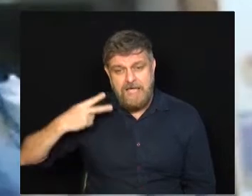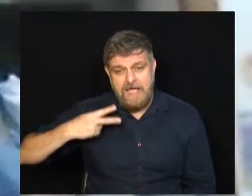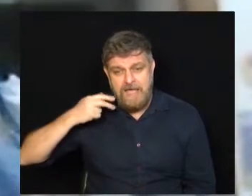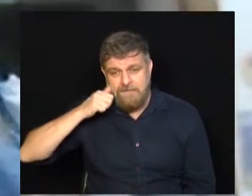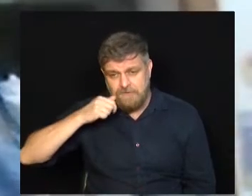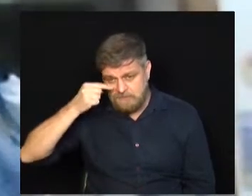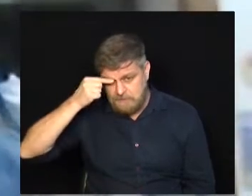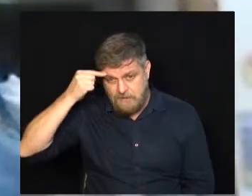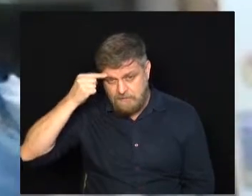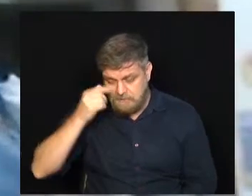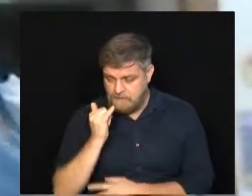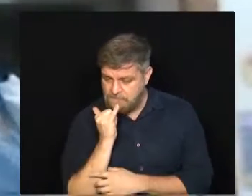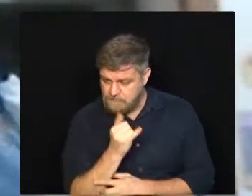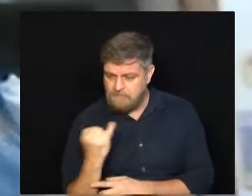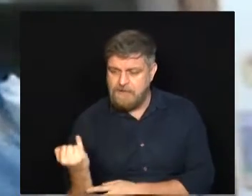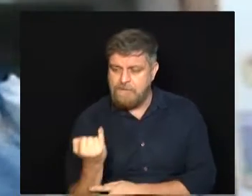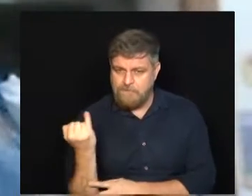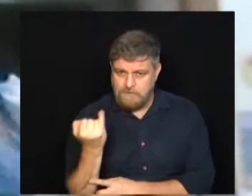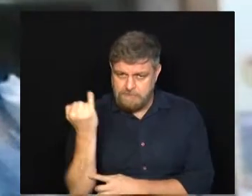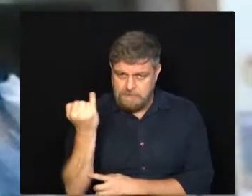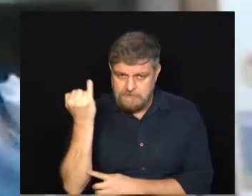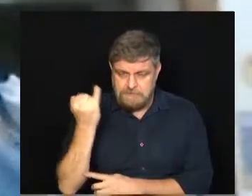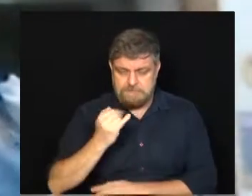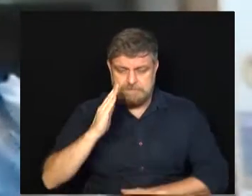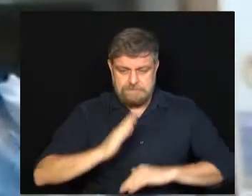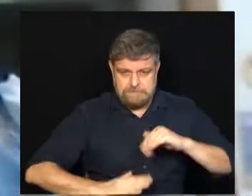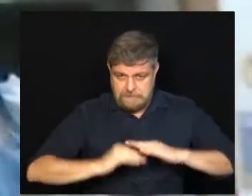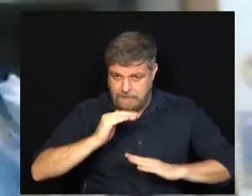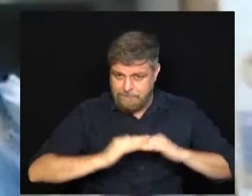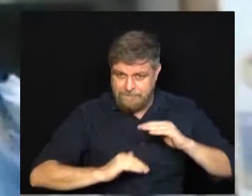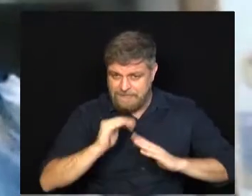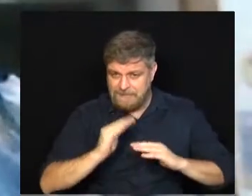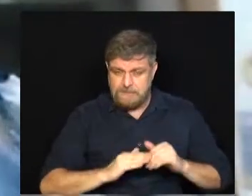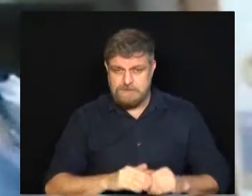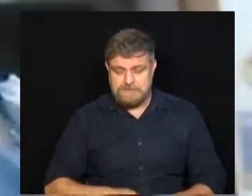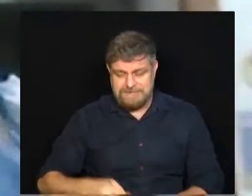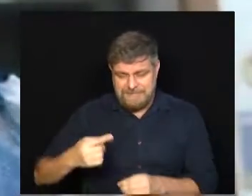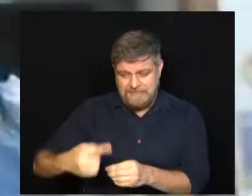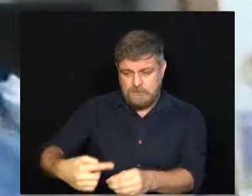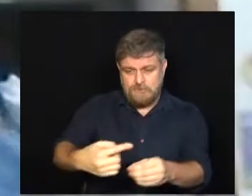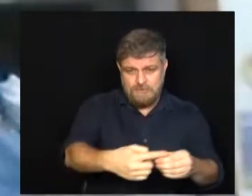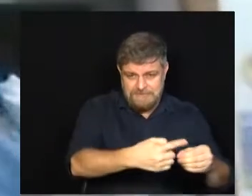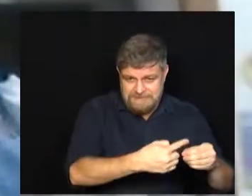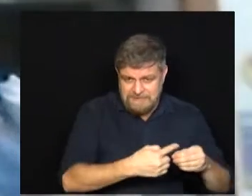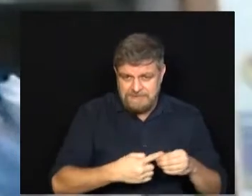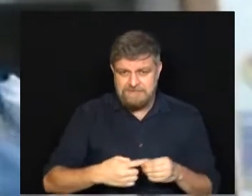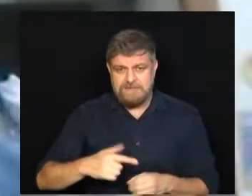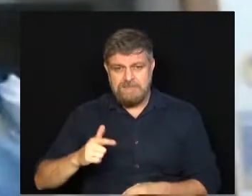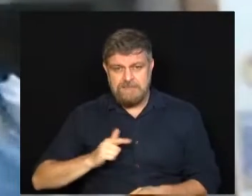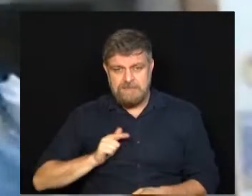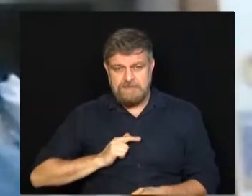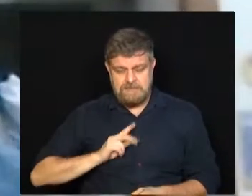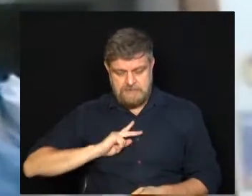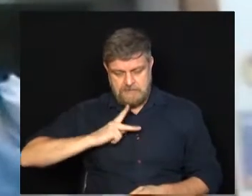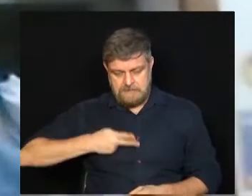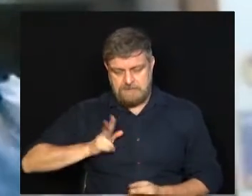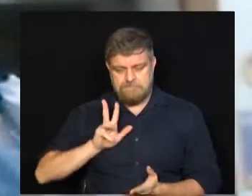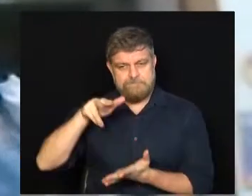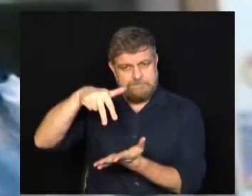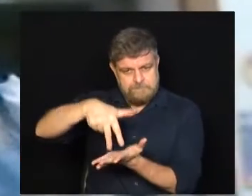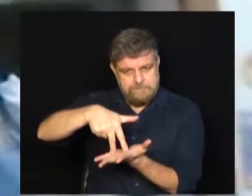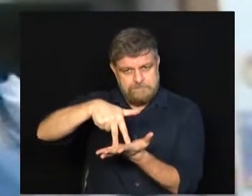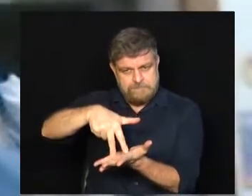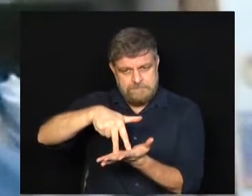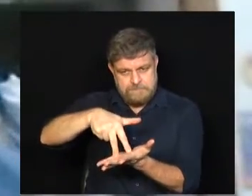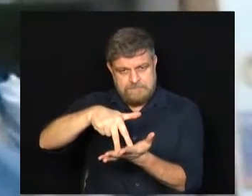importante, sim. As iniciativas que possam ser desenvolvidas nos municípios Claro, nós vamos continuar tentando fazer isso em nível nacional,